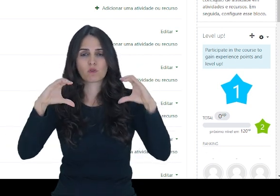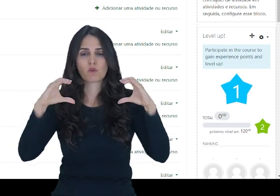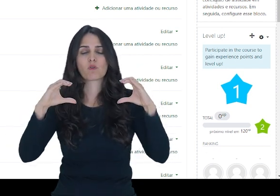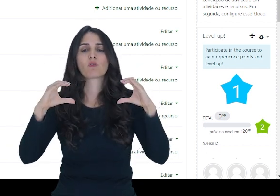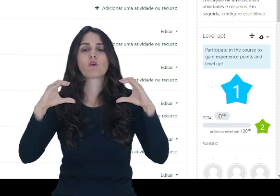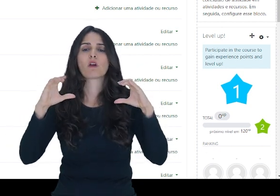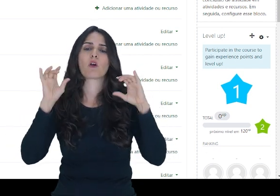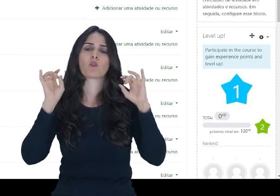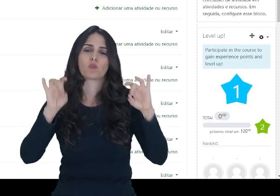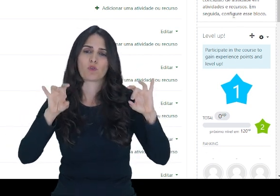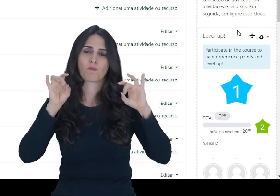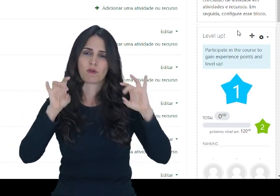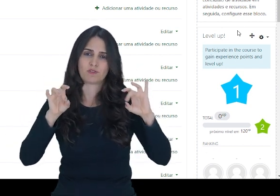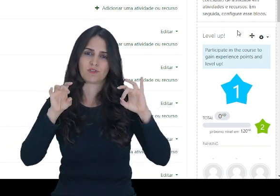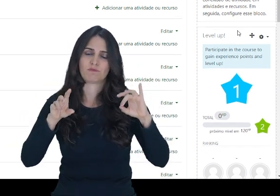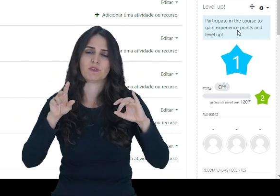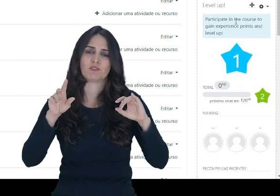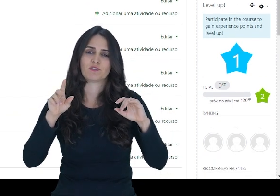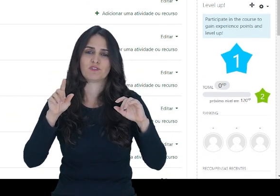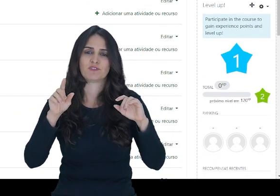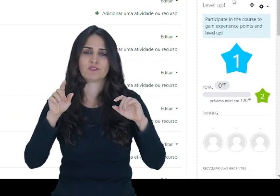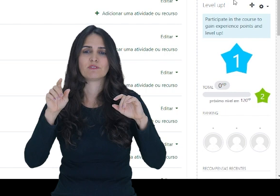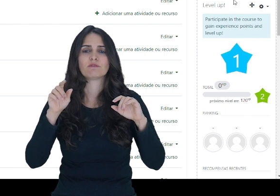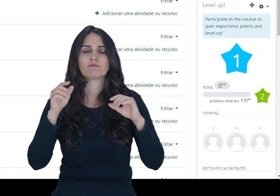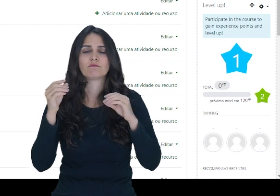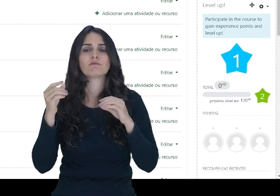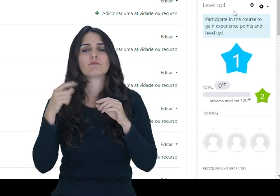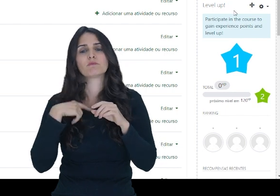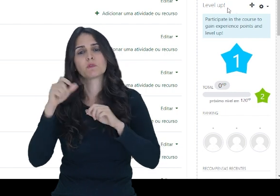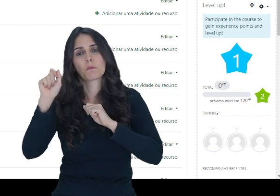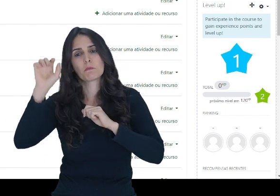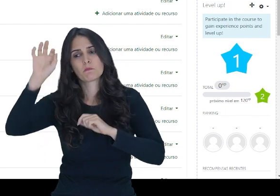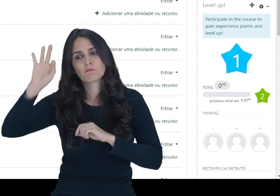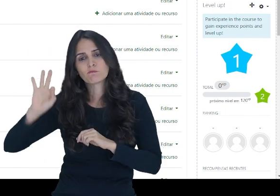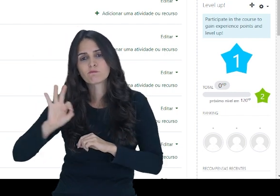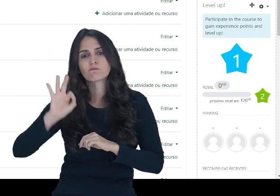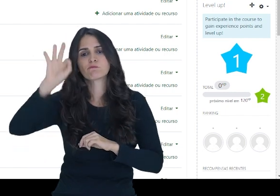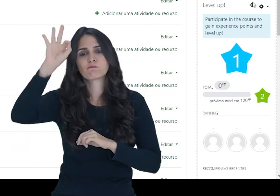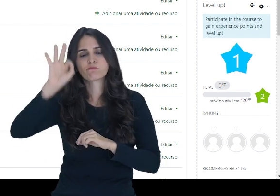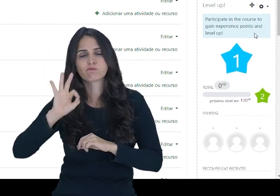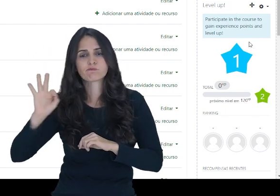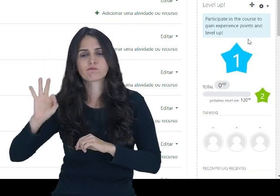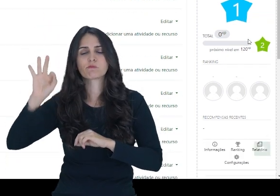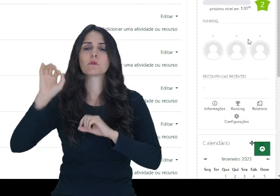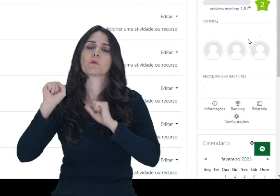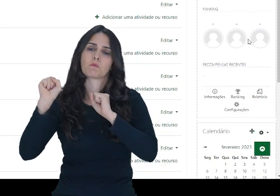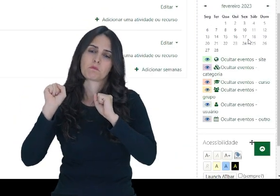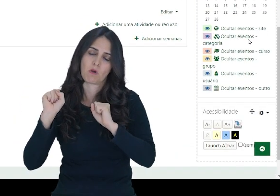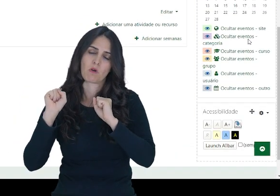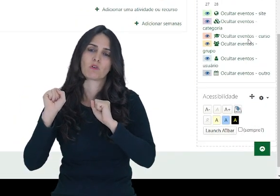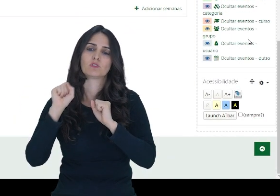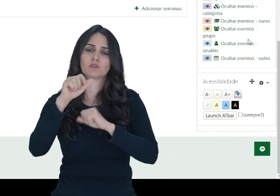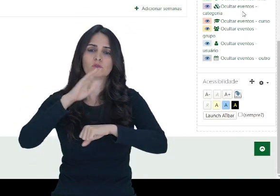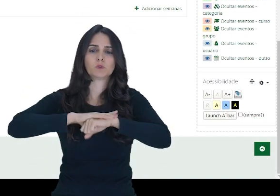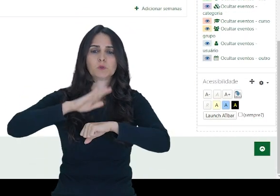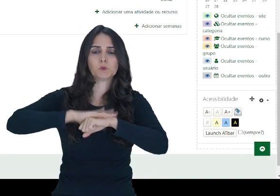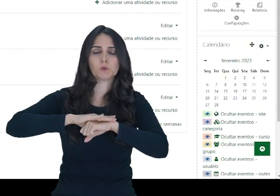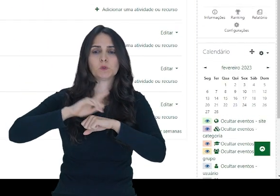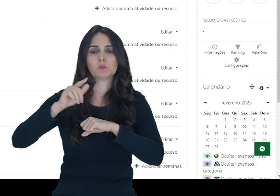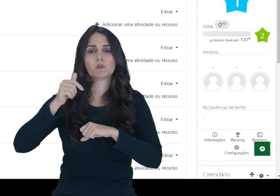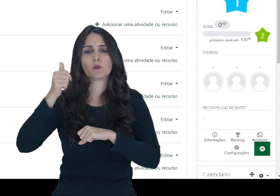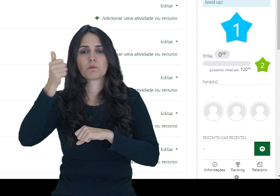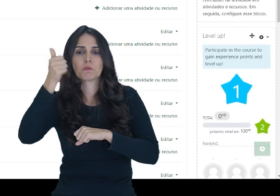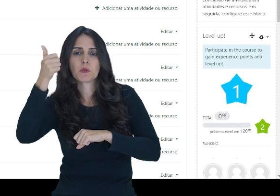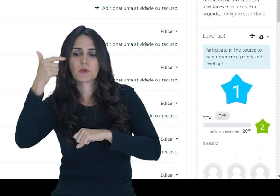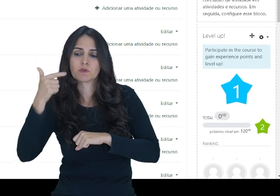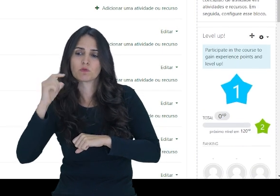ele vai ficar automaticamente aqui na direita você pode mover o posicionamento deles qual